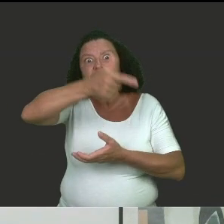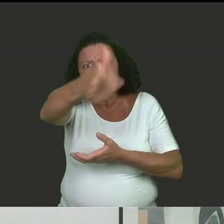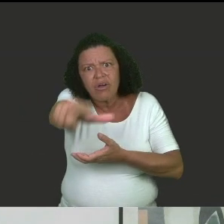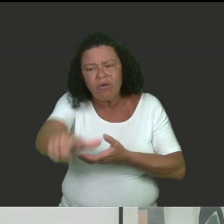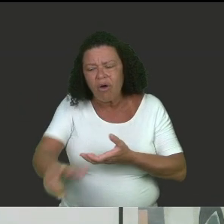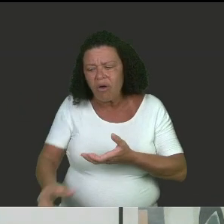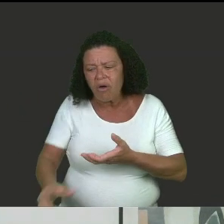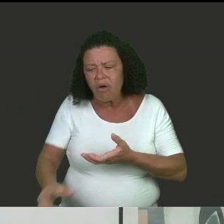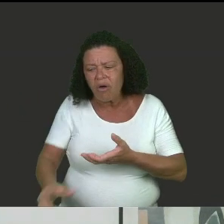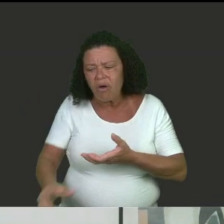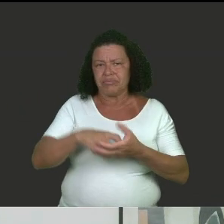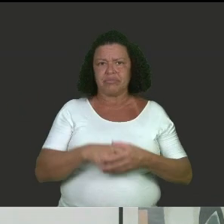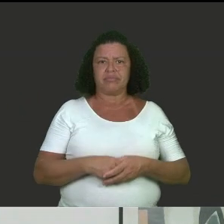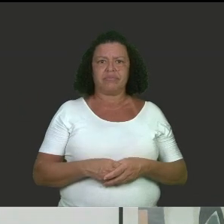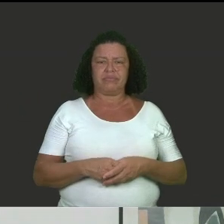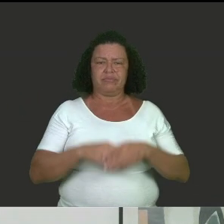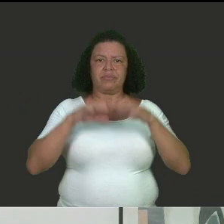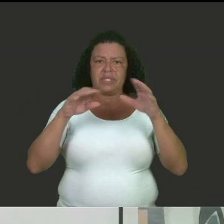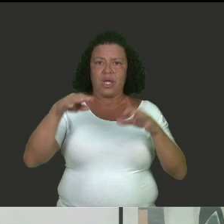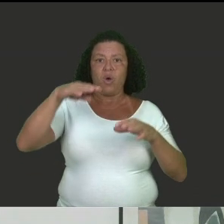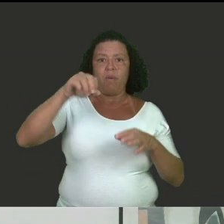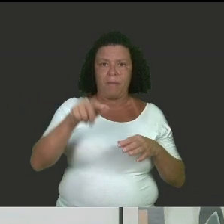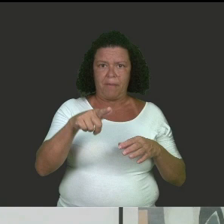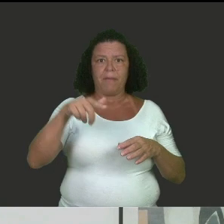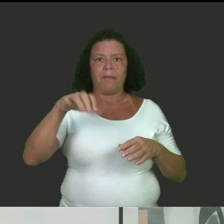O monge voltou,